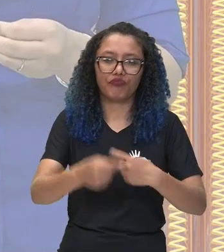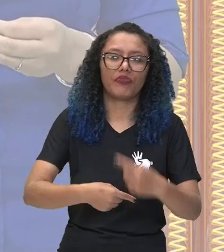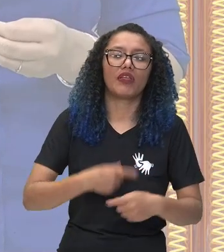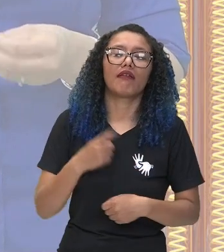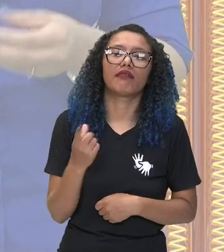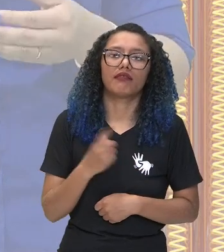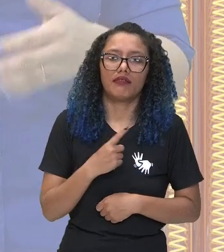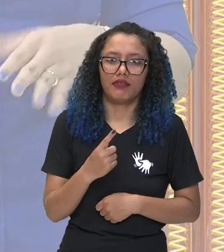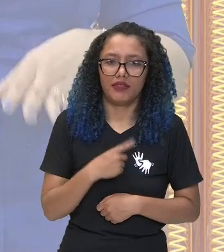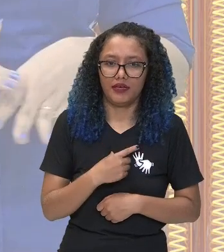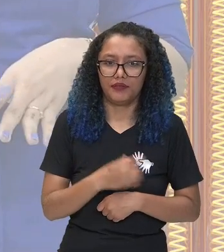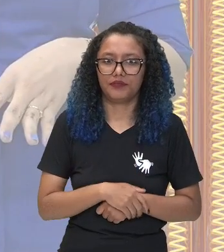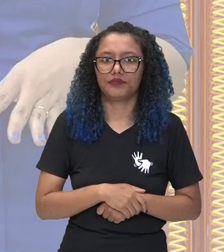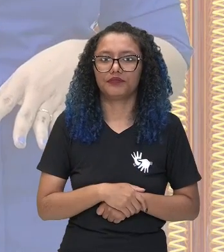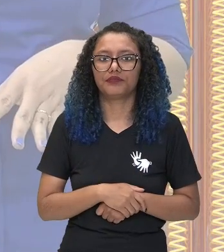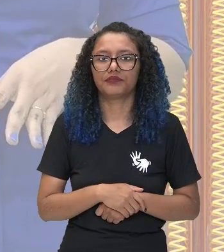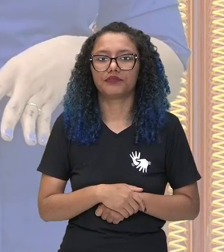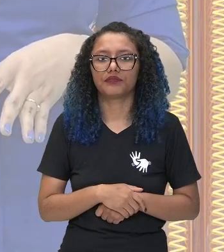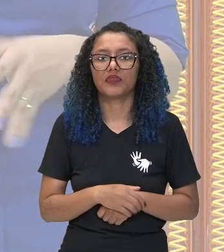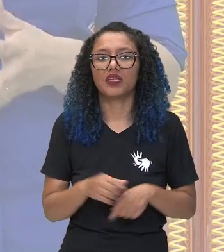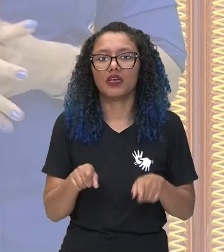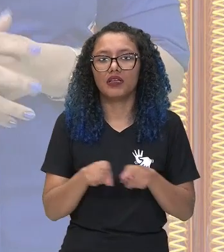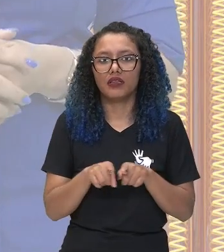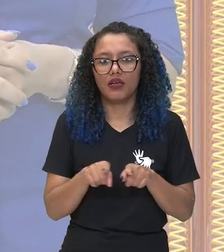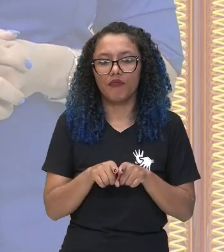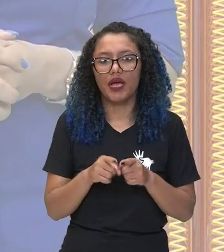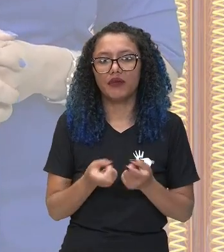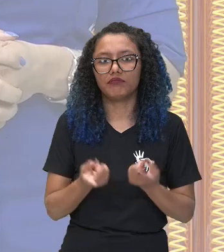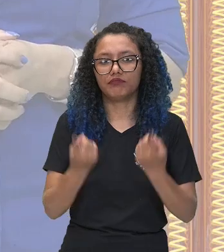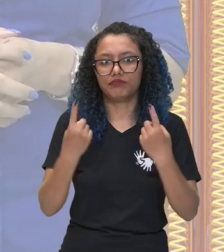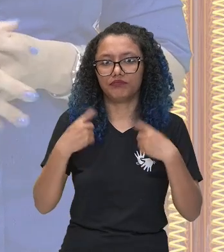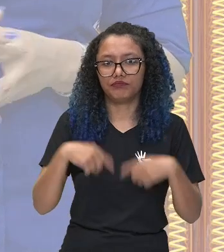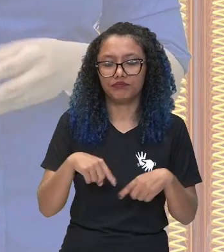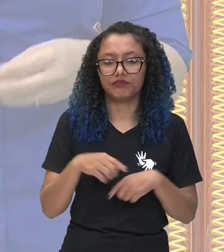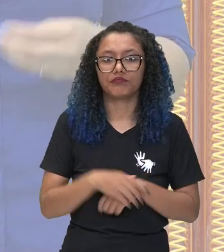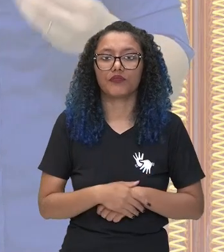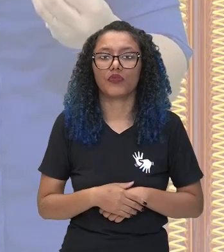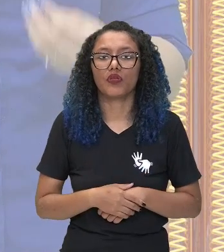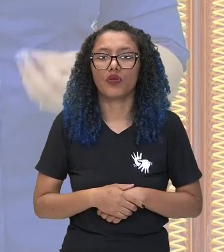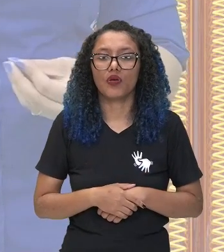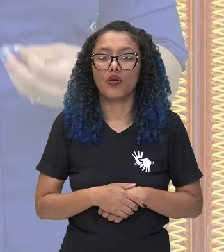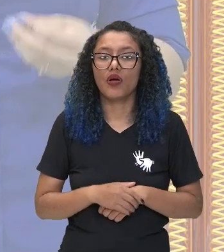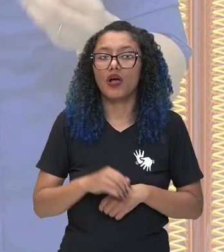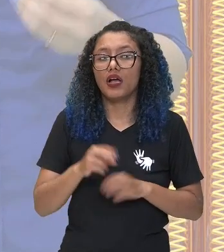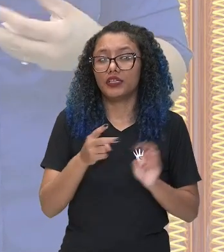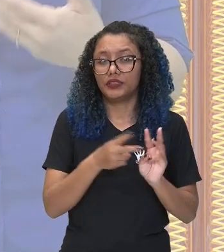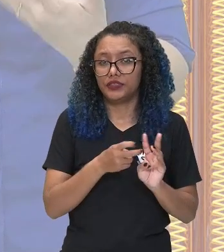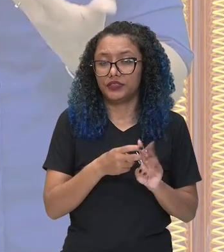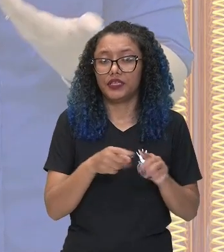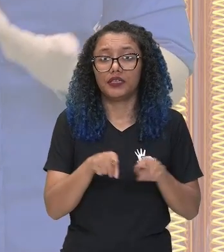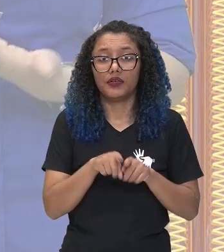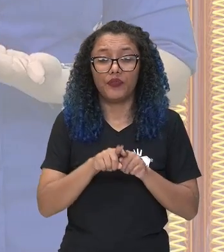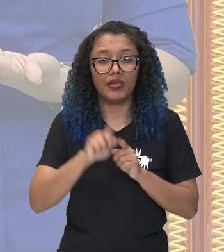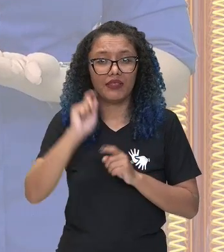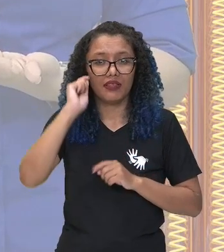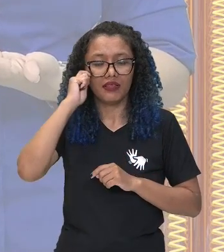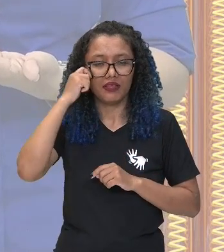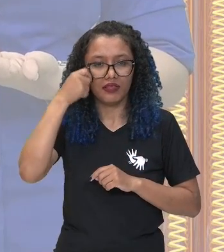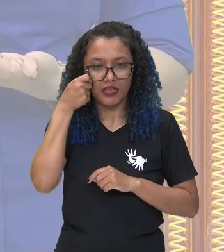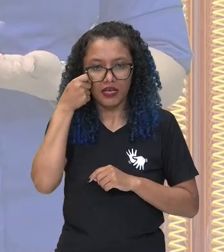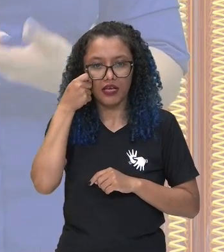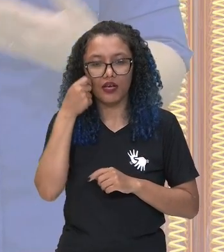trabalhadores livres. E na base da pirâmide nós temos aí os indígenas e os negros que vieram aqui na condição